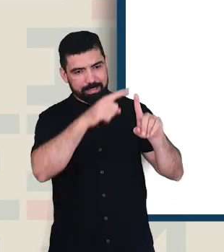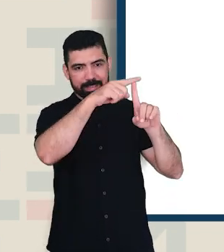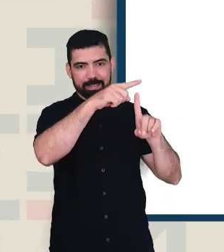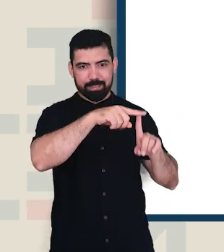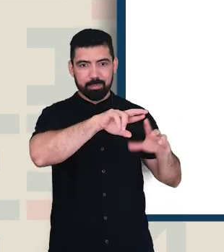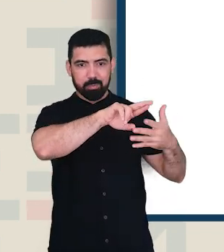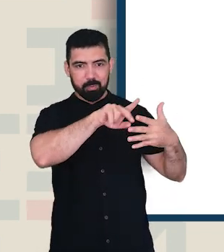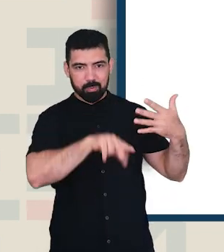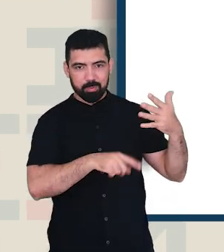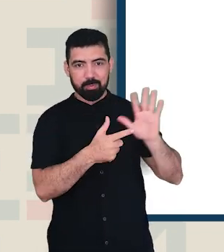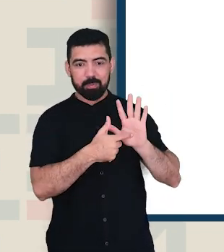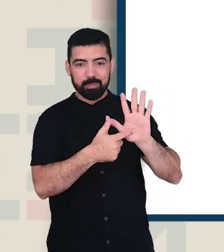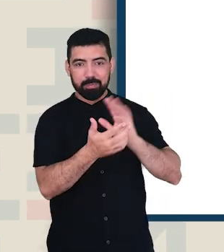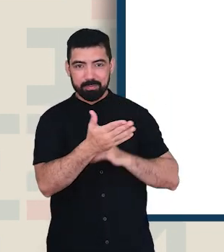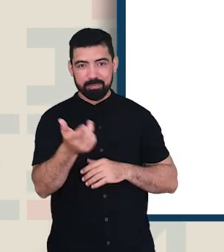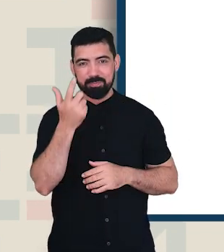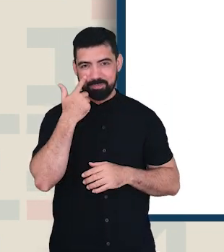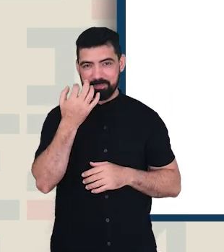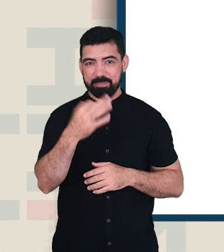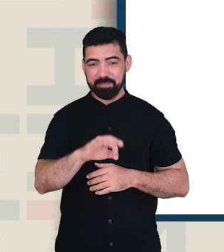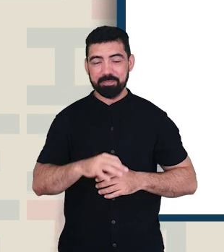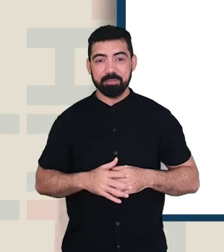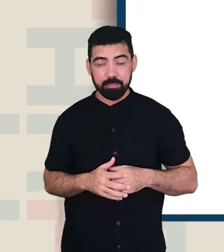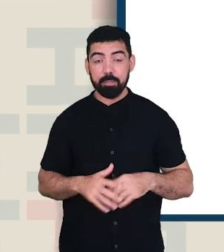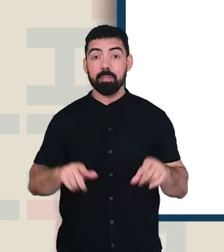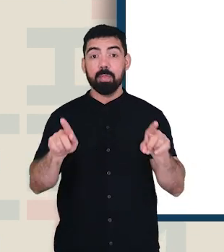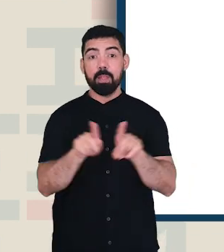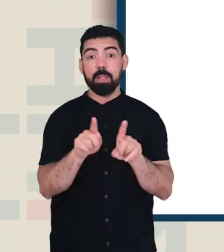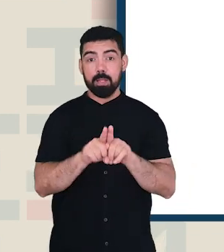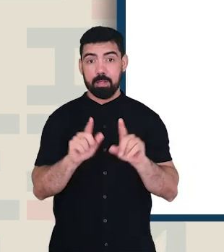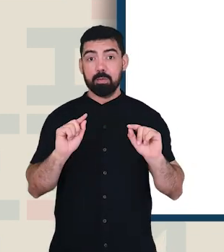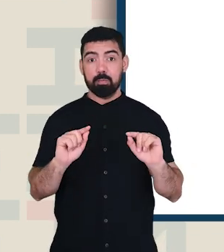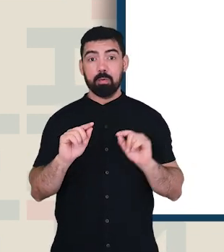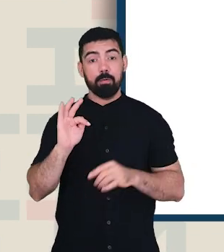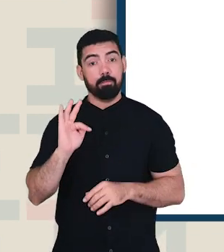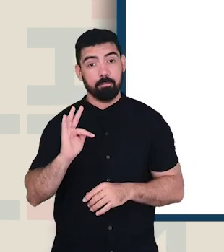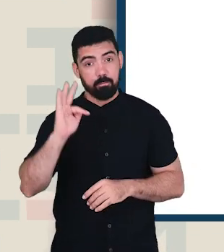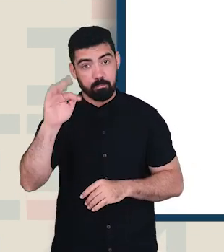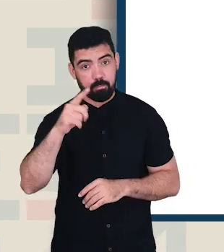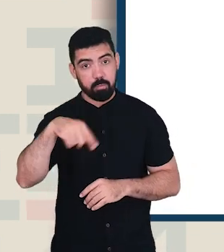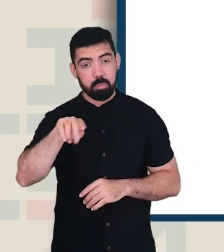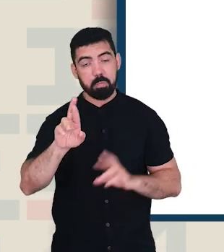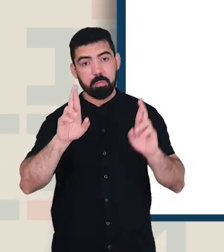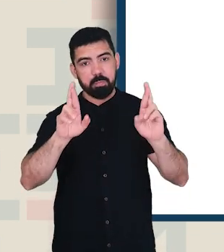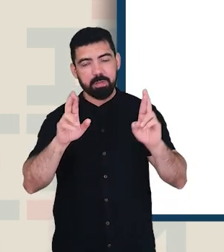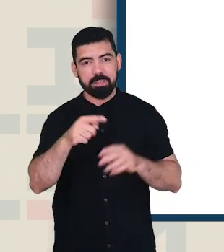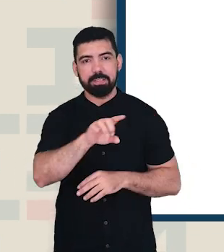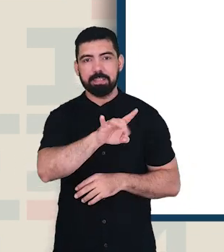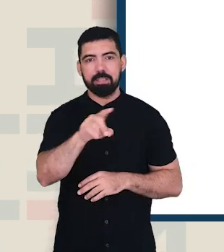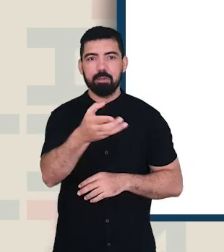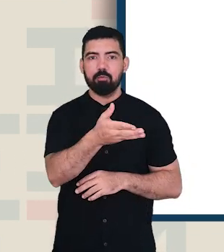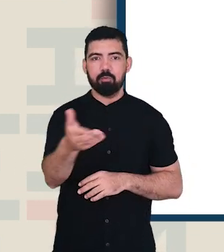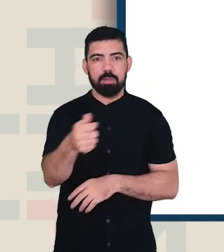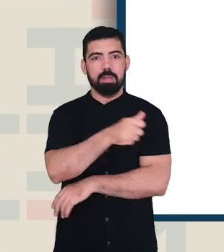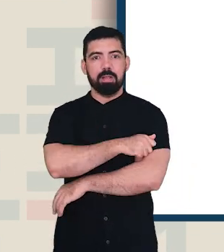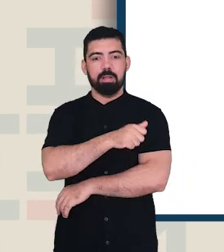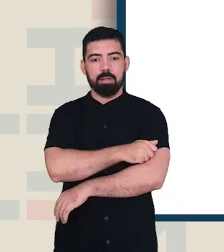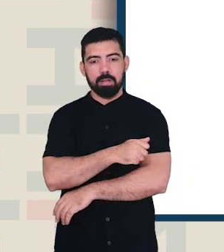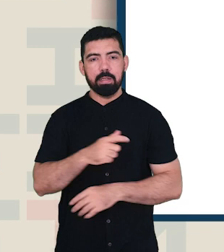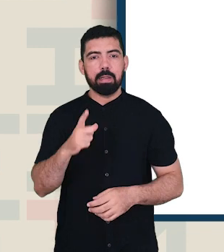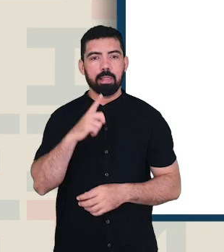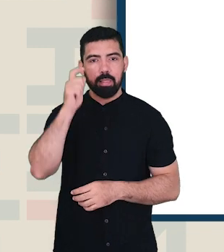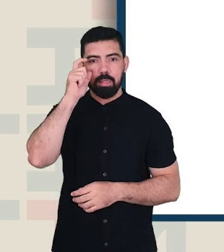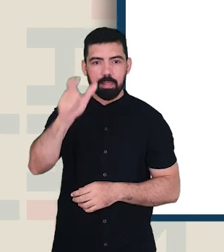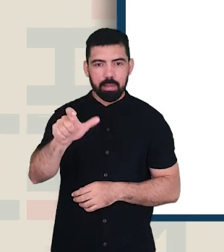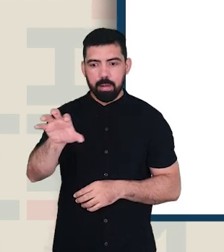de coisas e para, no futuro, quem sabe, cada um de vocês pega um